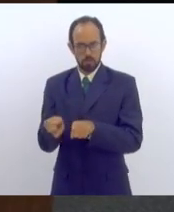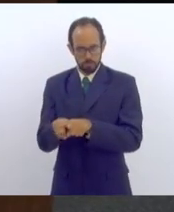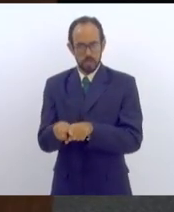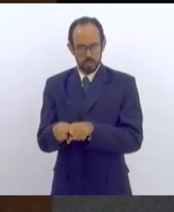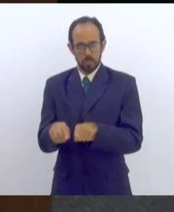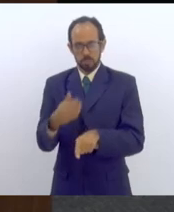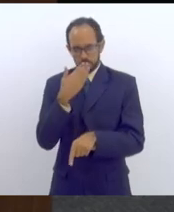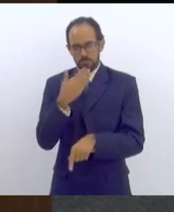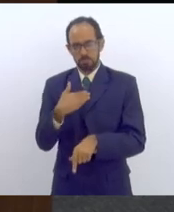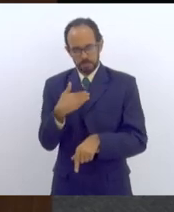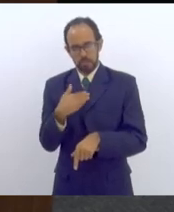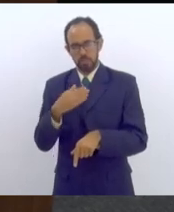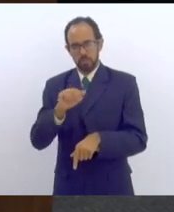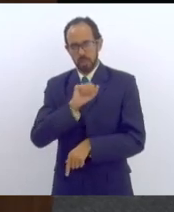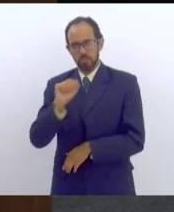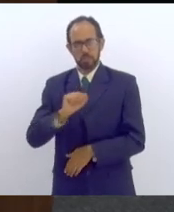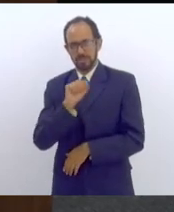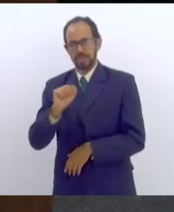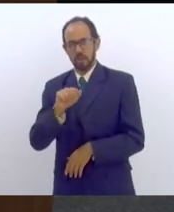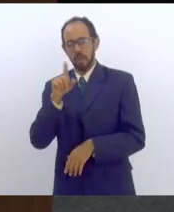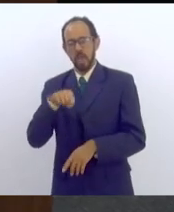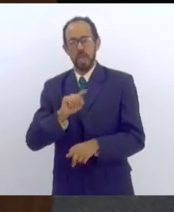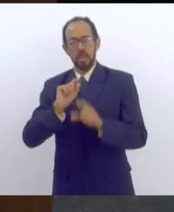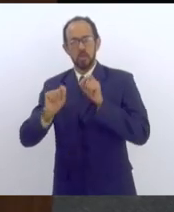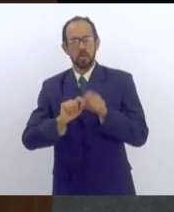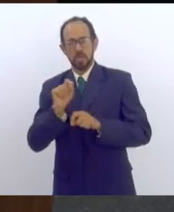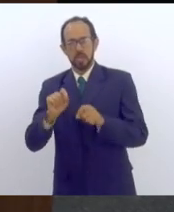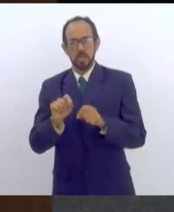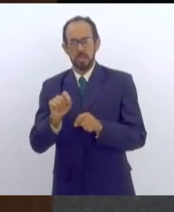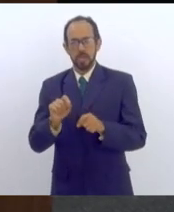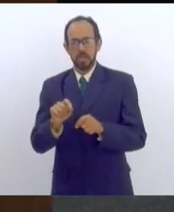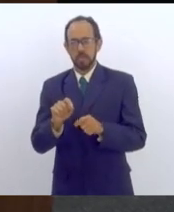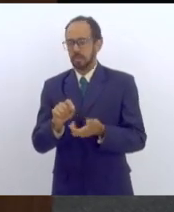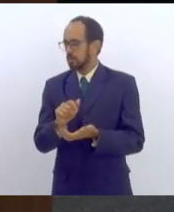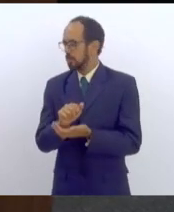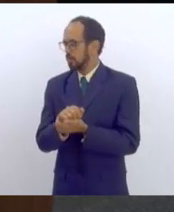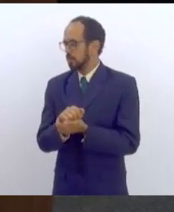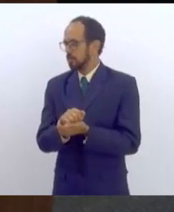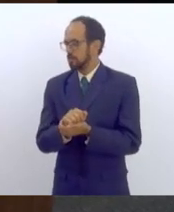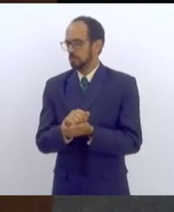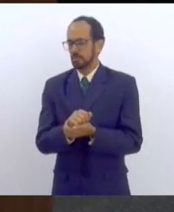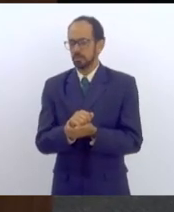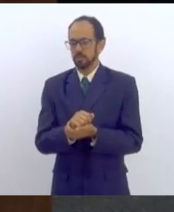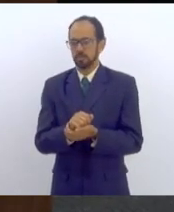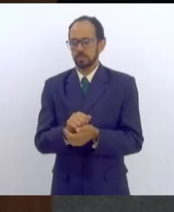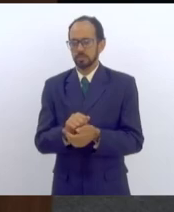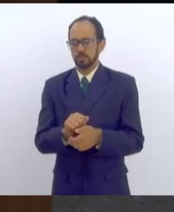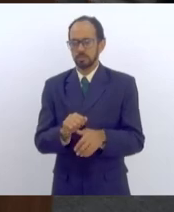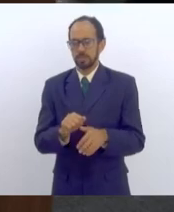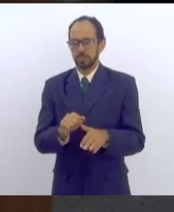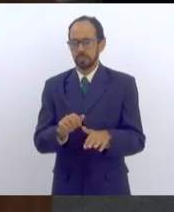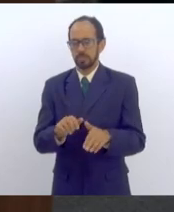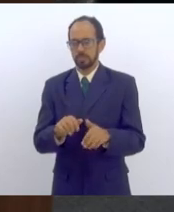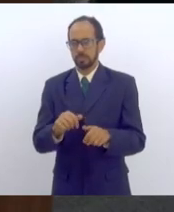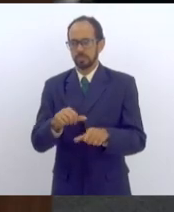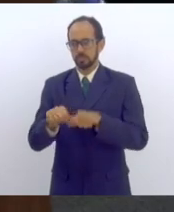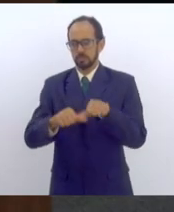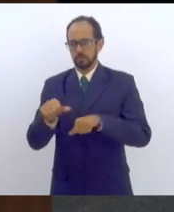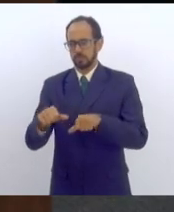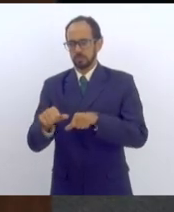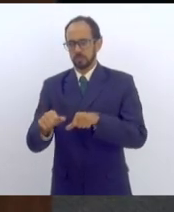associação, deputado Douglas, era no sentido de que a gente tivesse uma mudança do protocolo de atendimento